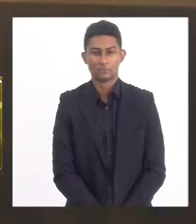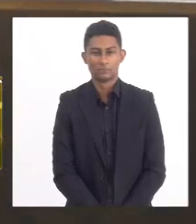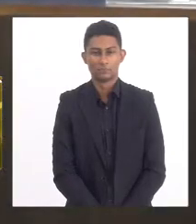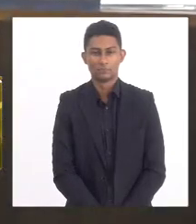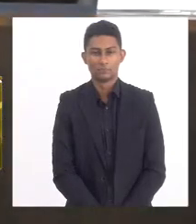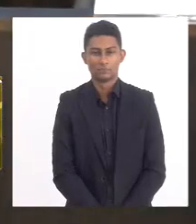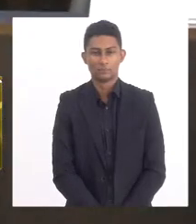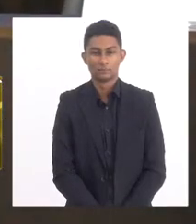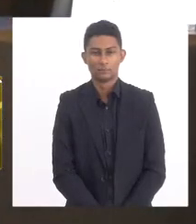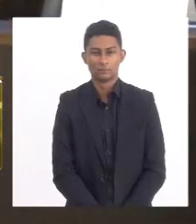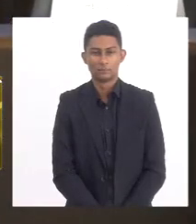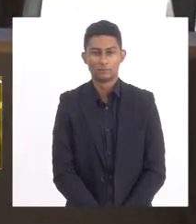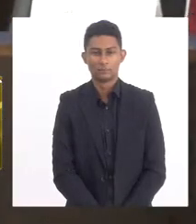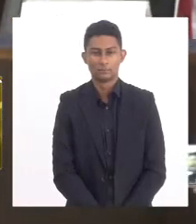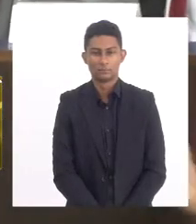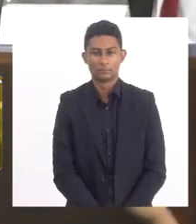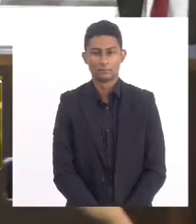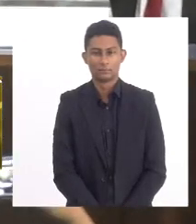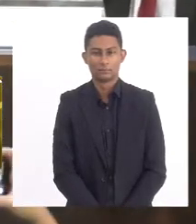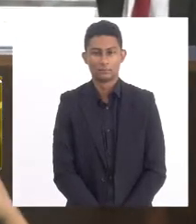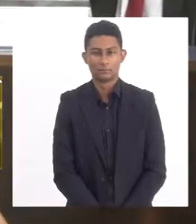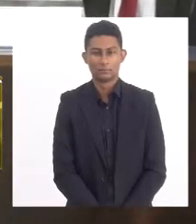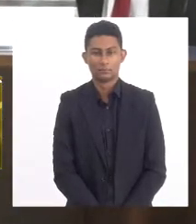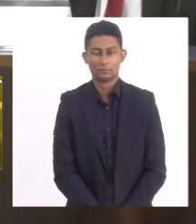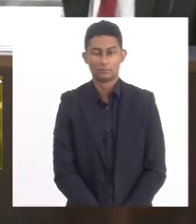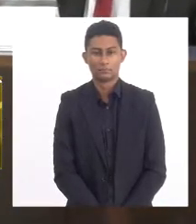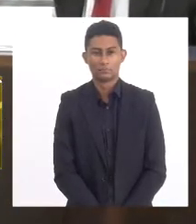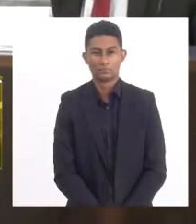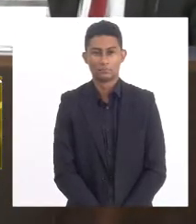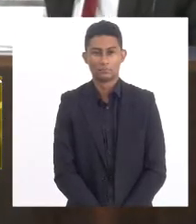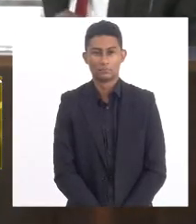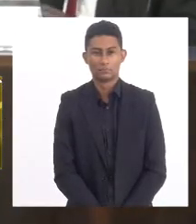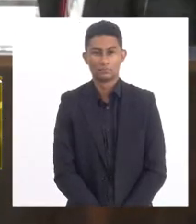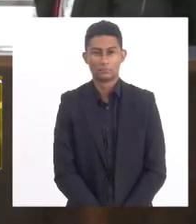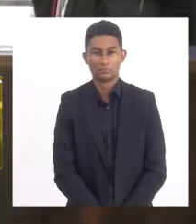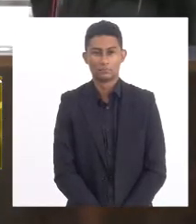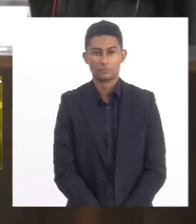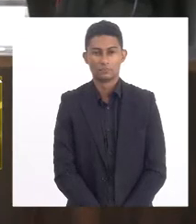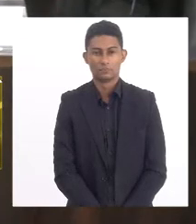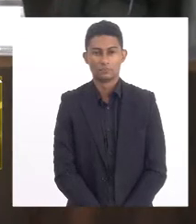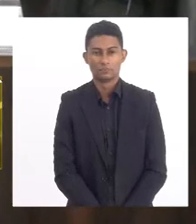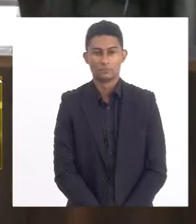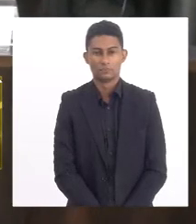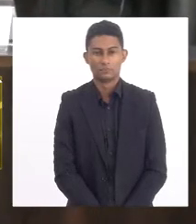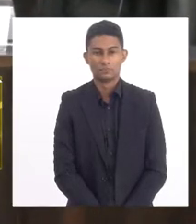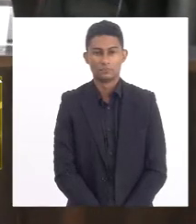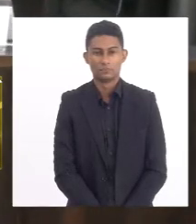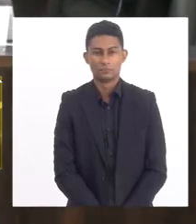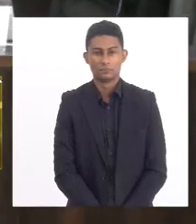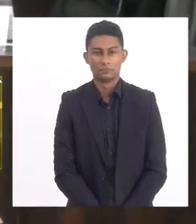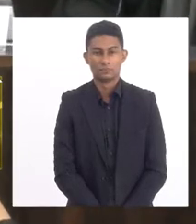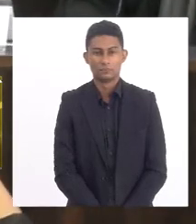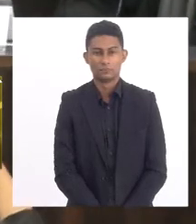e agora muitas mulheres que lindo amor